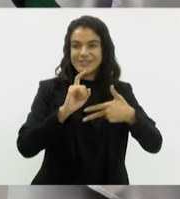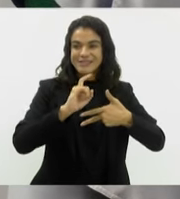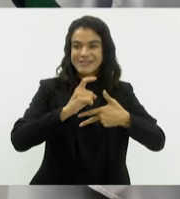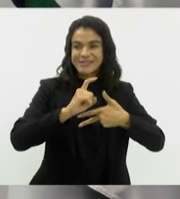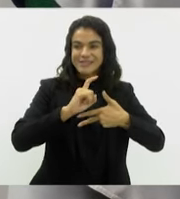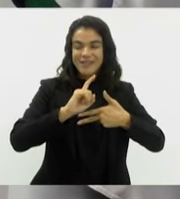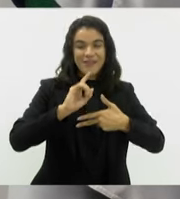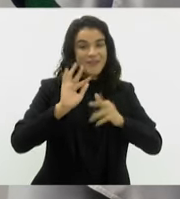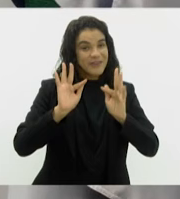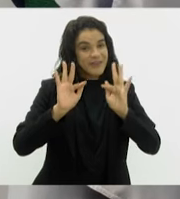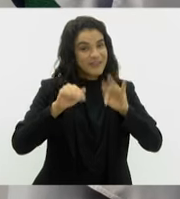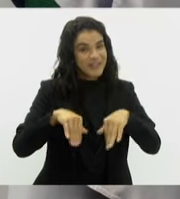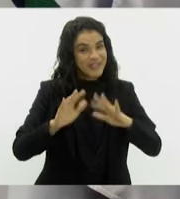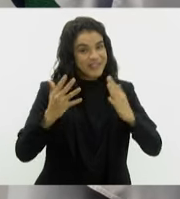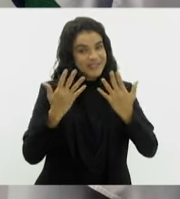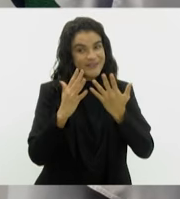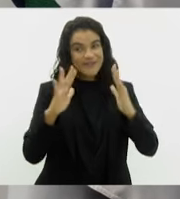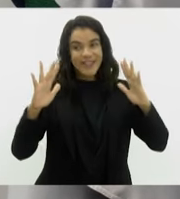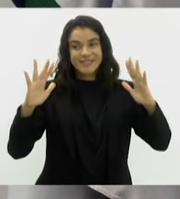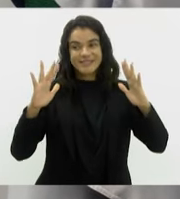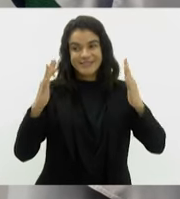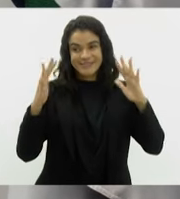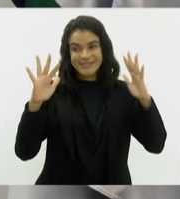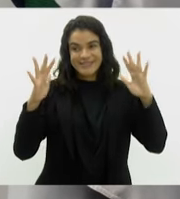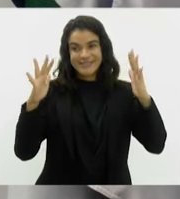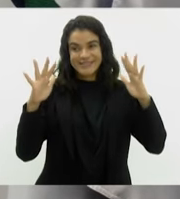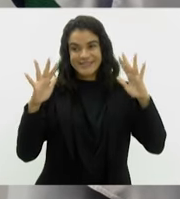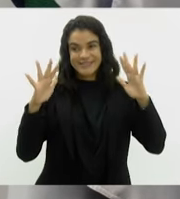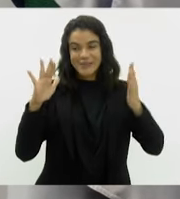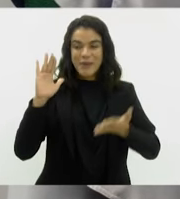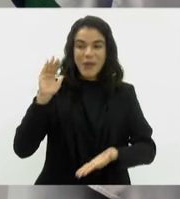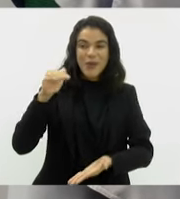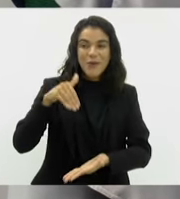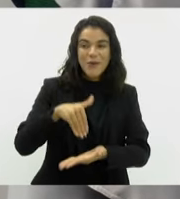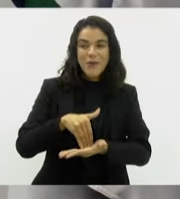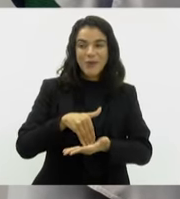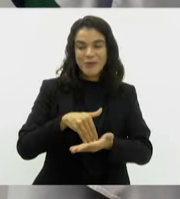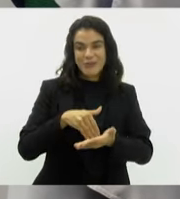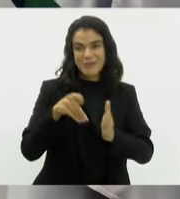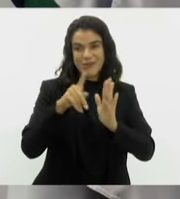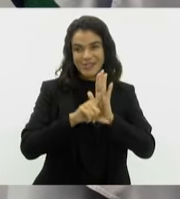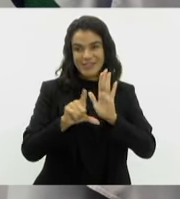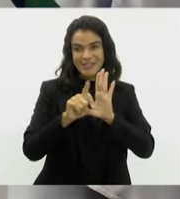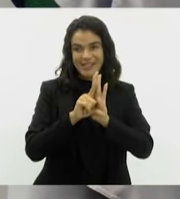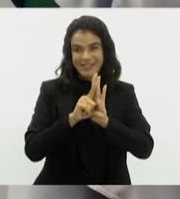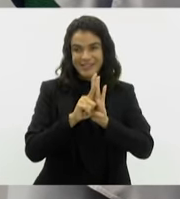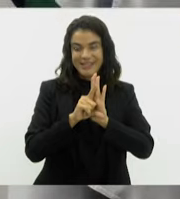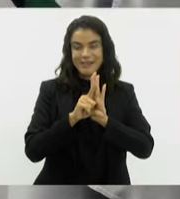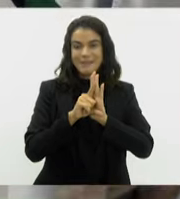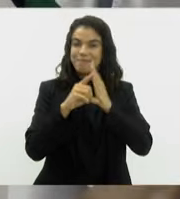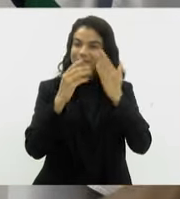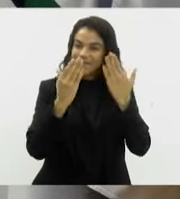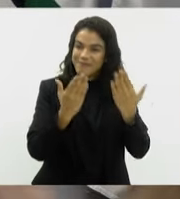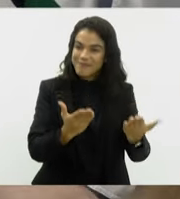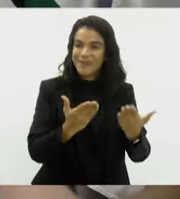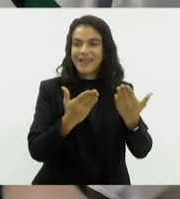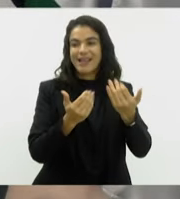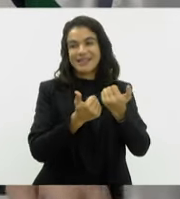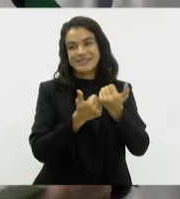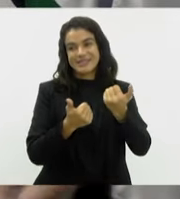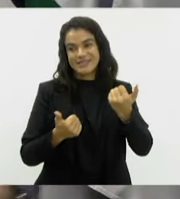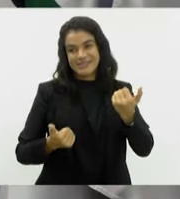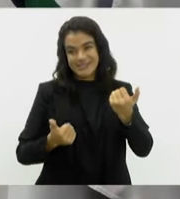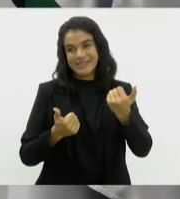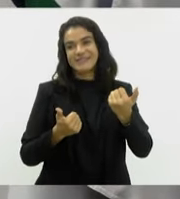de festa do deputado Carlos Mink. Parabenizar a Vossa Excelência pelo projeto e a todos os peritos para pelas conquistas. Vossa assessoria, obrigado,